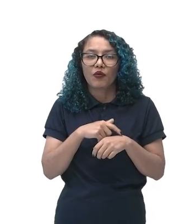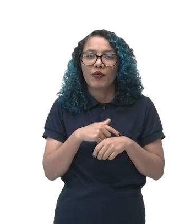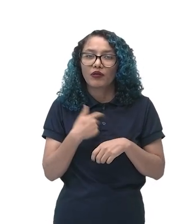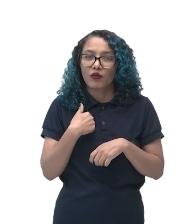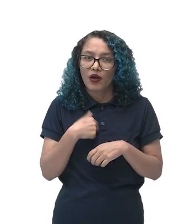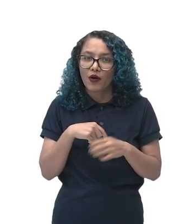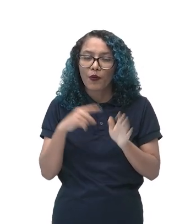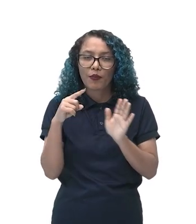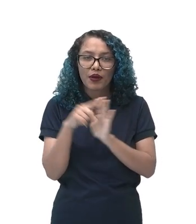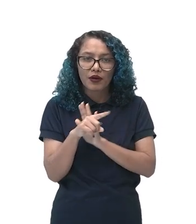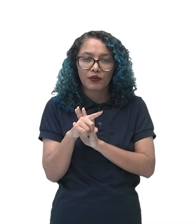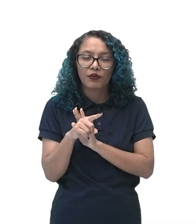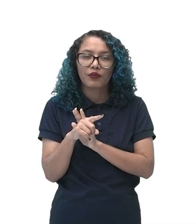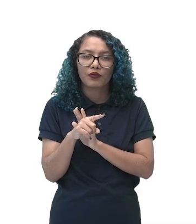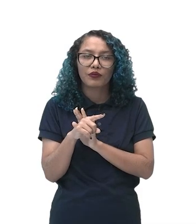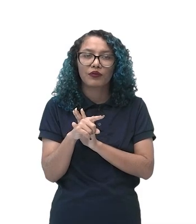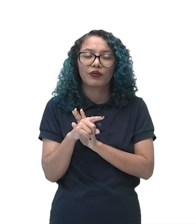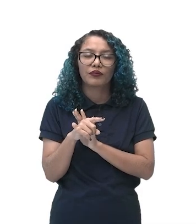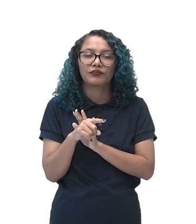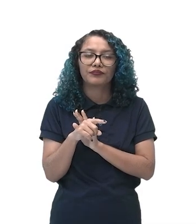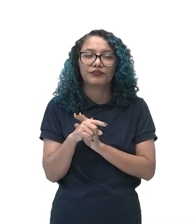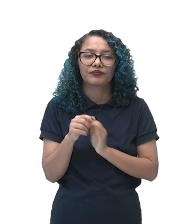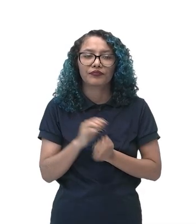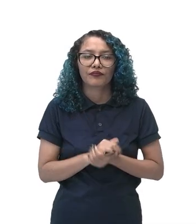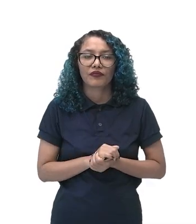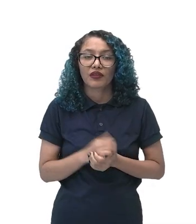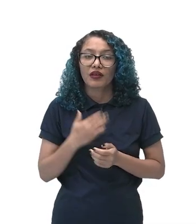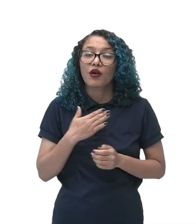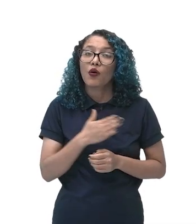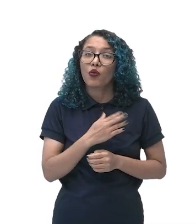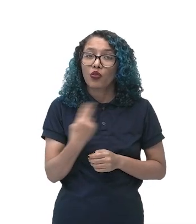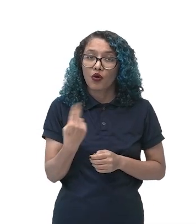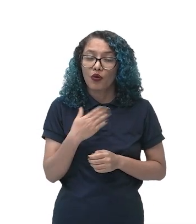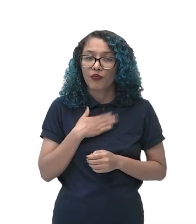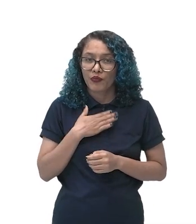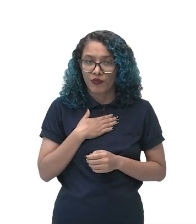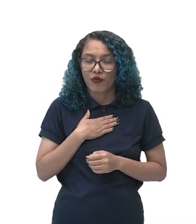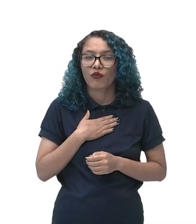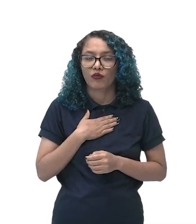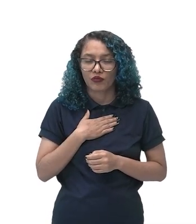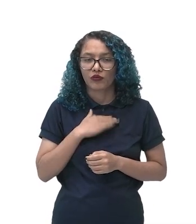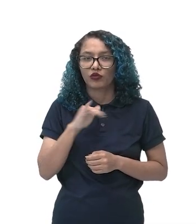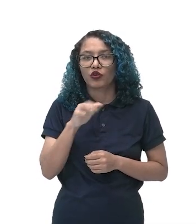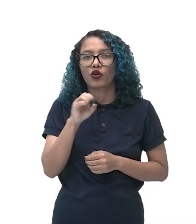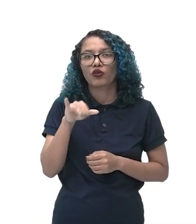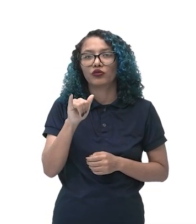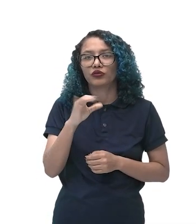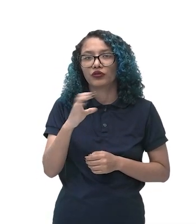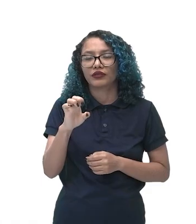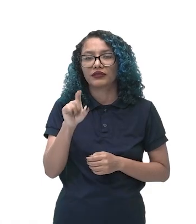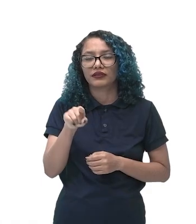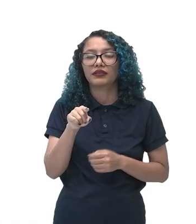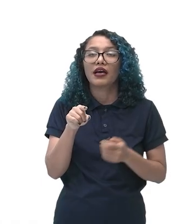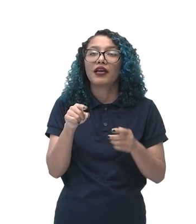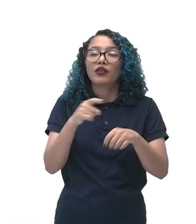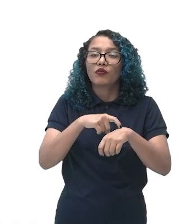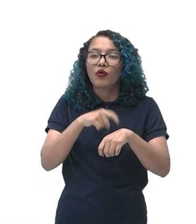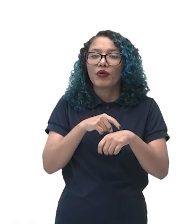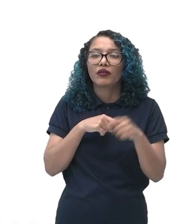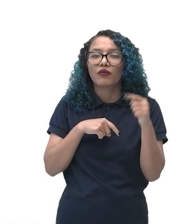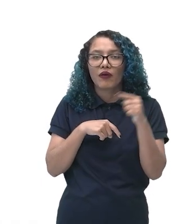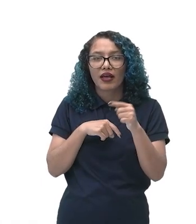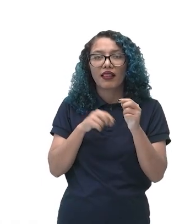perguntando, a primeira vez que aparece escrito meu nome inteiro, Joyce Martins. E a primeira vez que ela